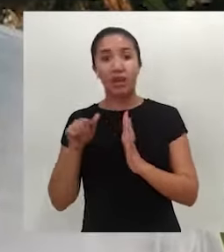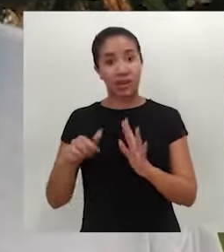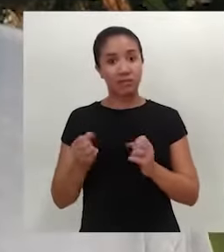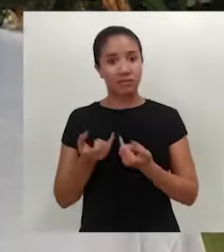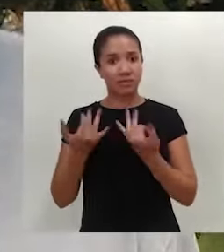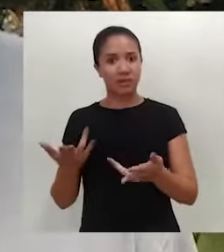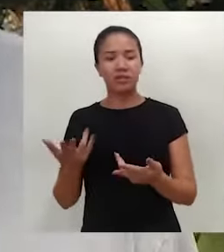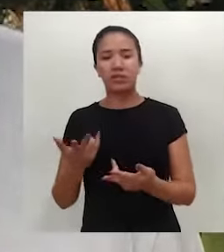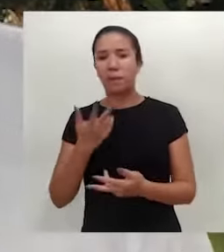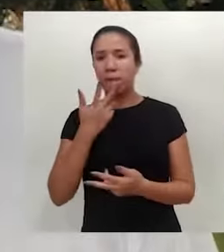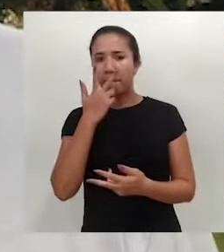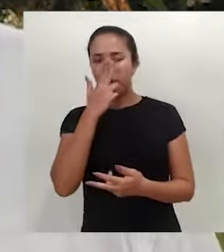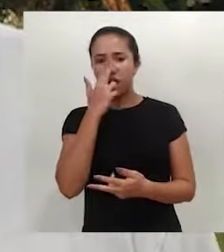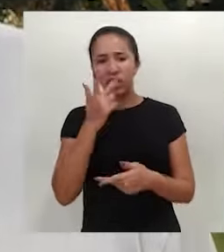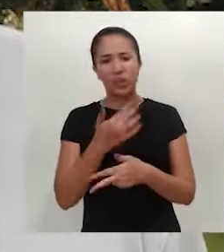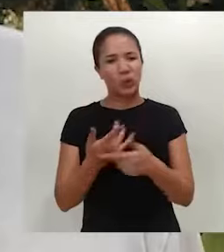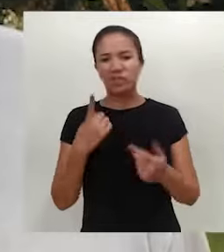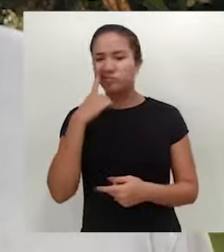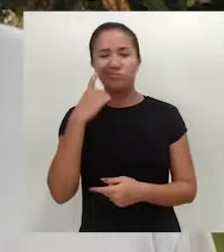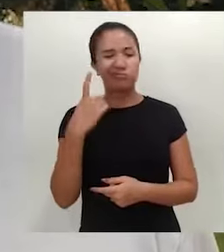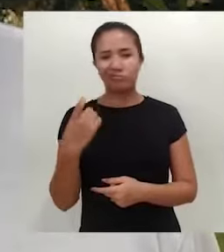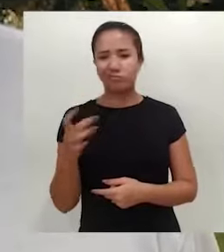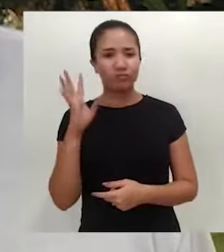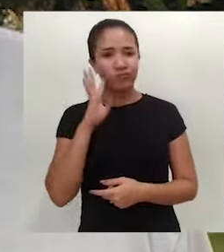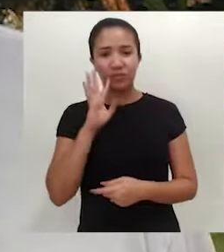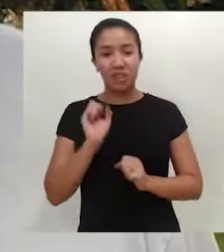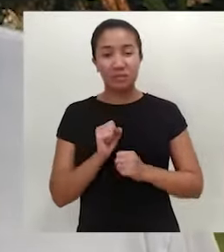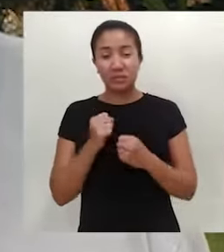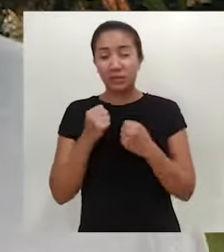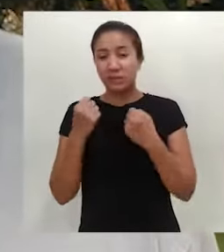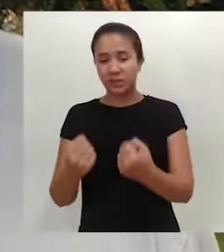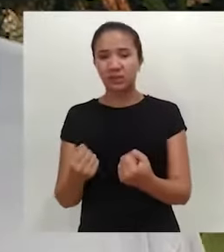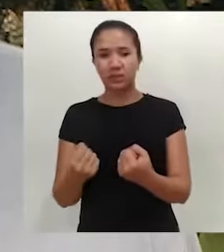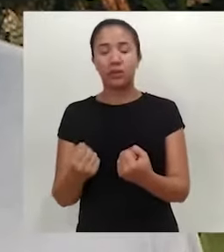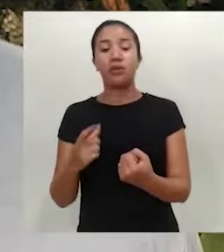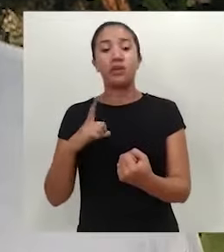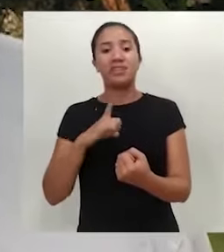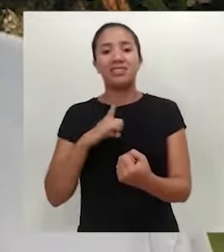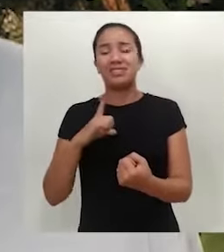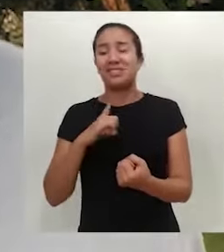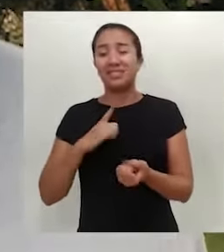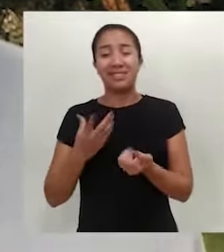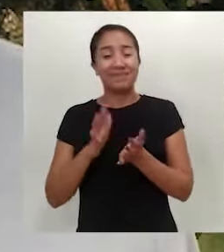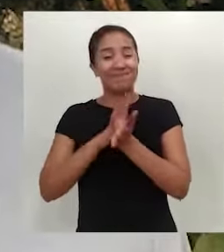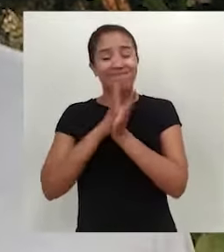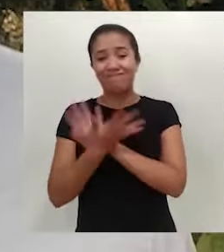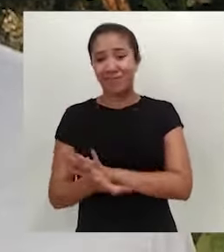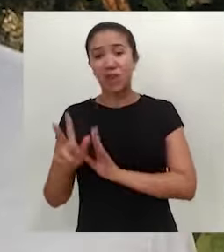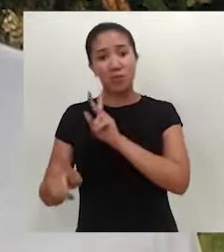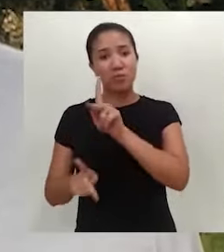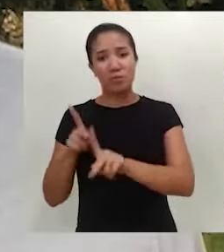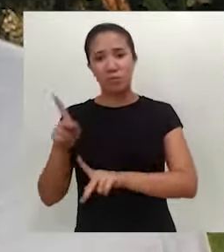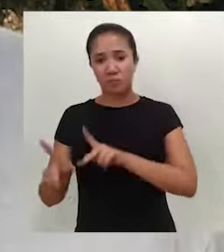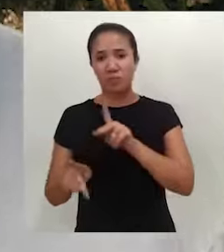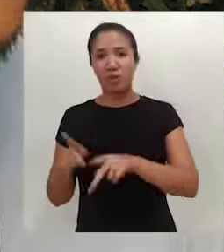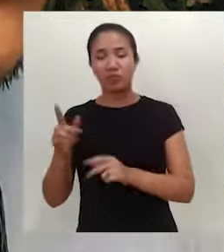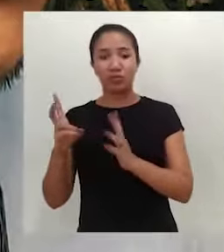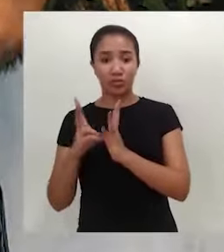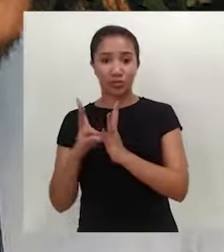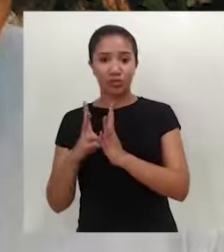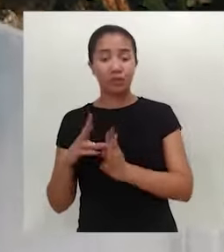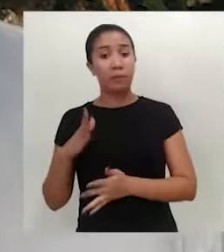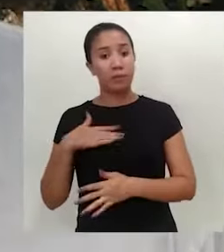utilizada para falar de algo que não é interessante, que não é legal, e é uma expressão carregada de discriminação contra os povos originários. Para